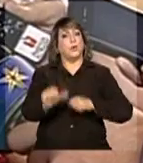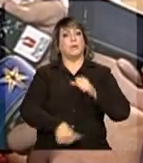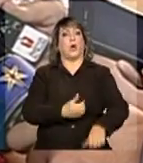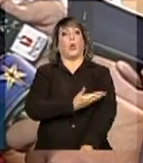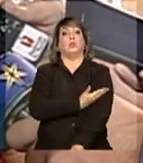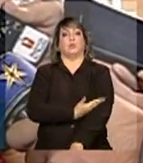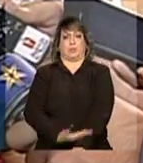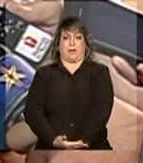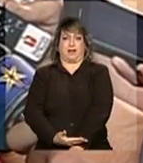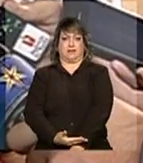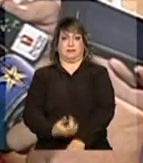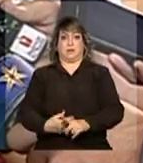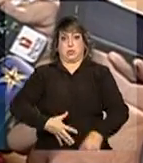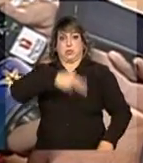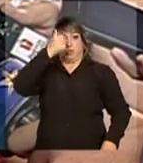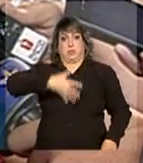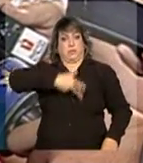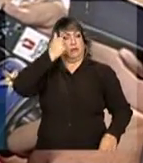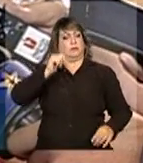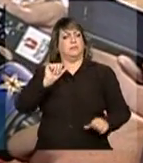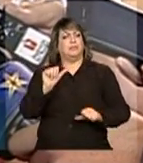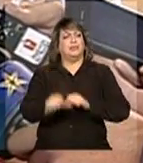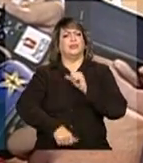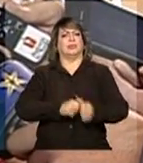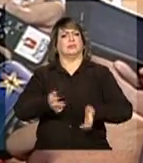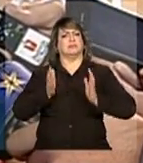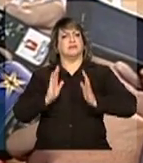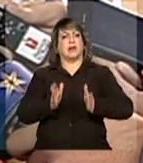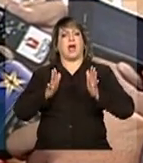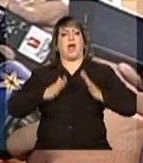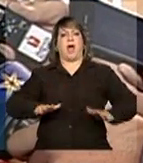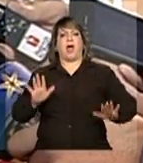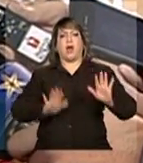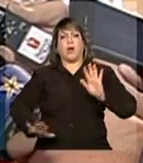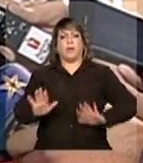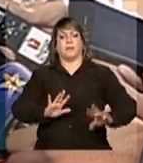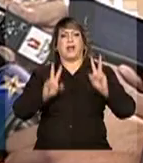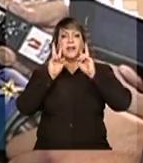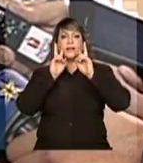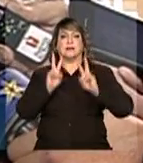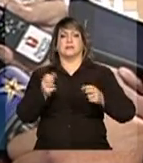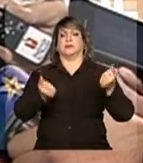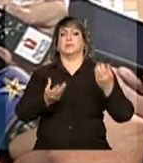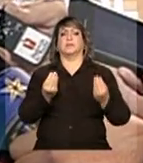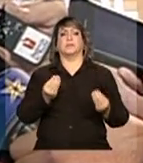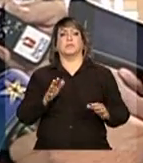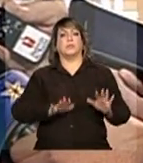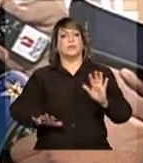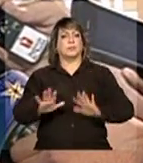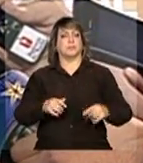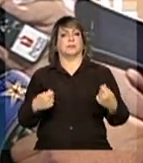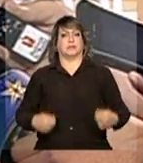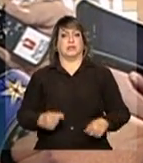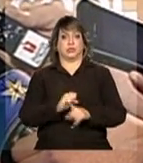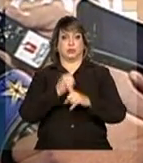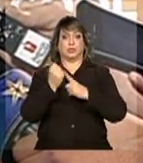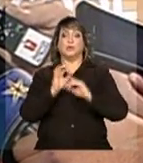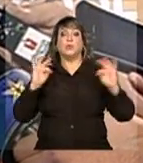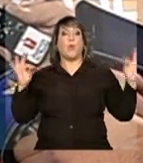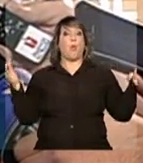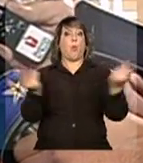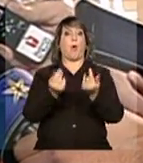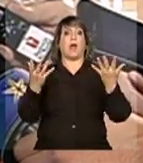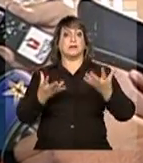de comportamento dos brasileiros no trânsito. E isso só se faz quando uma sociedade como um todo faz uma